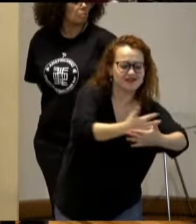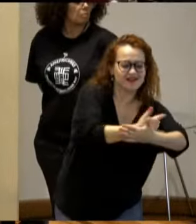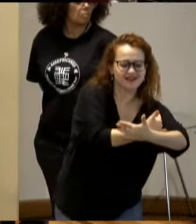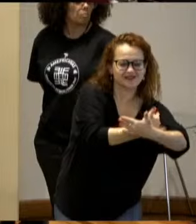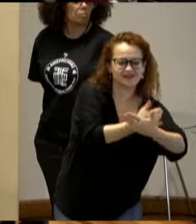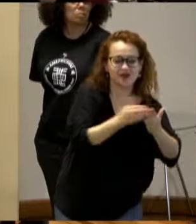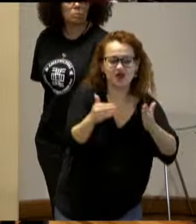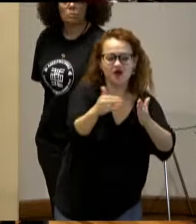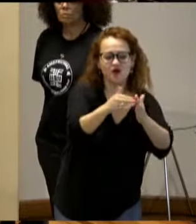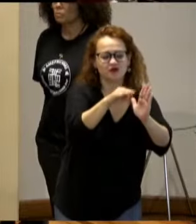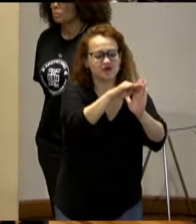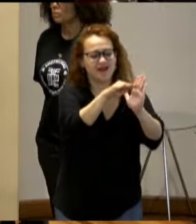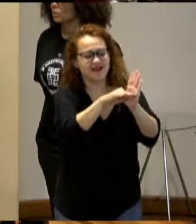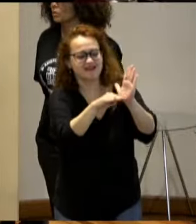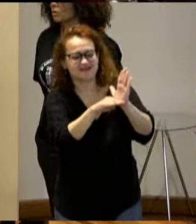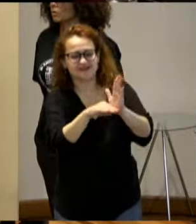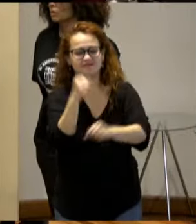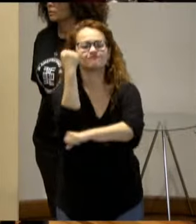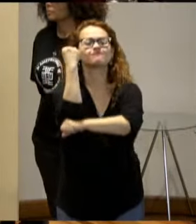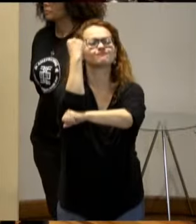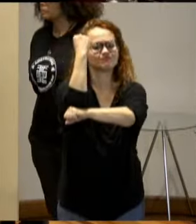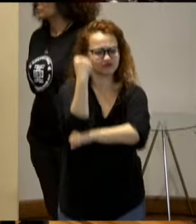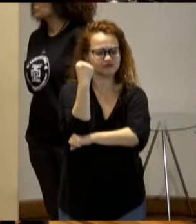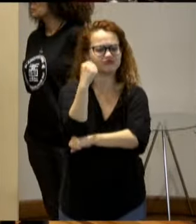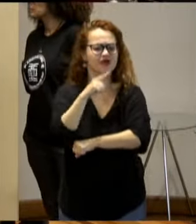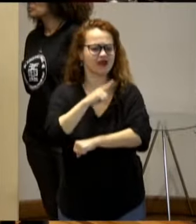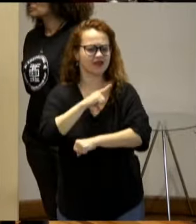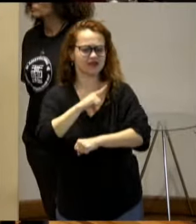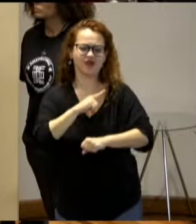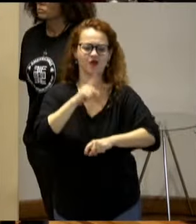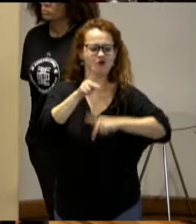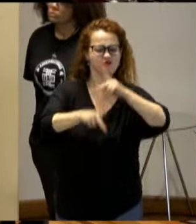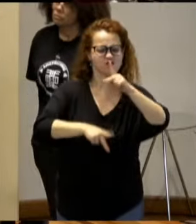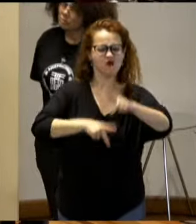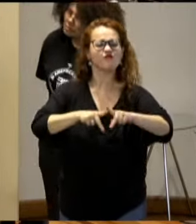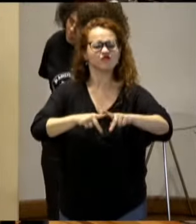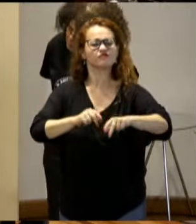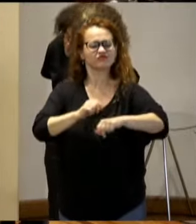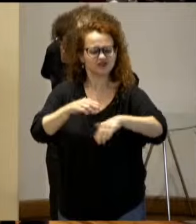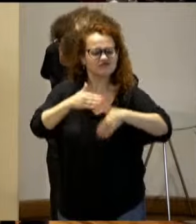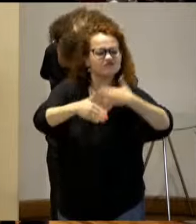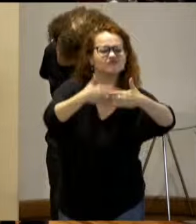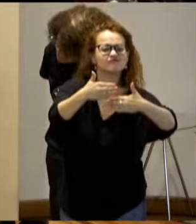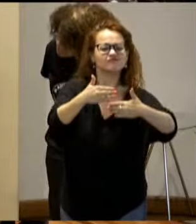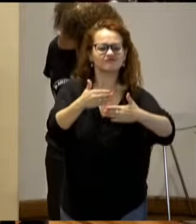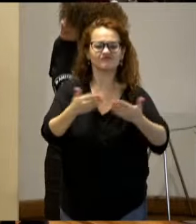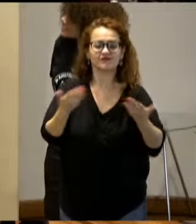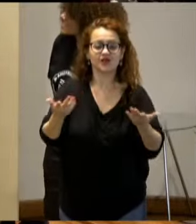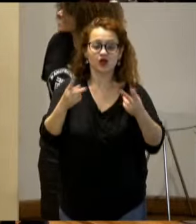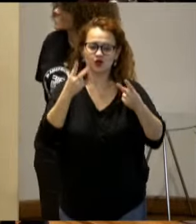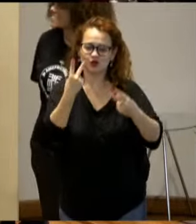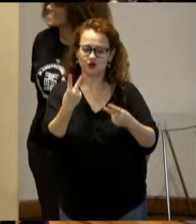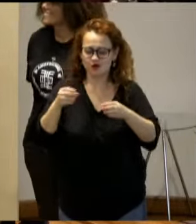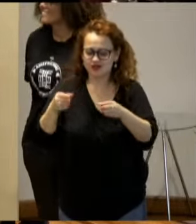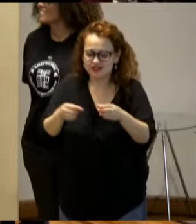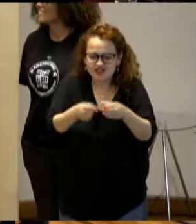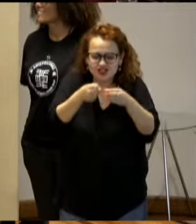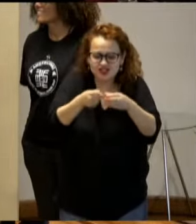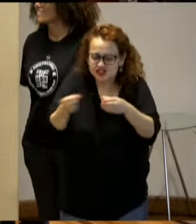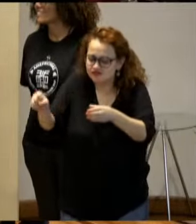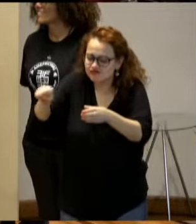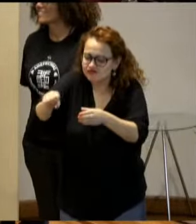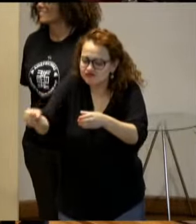receita. Resistência é bom ter um pouco que sobre. 2 xícaras de sabedoria,